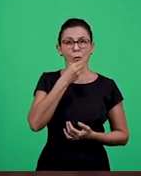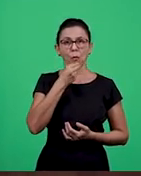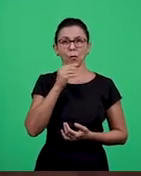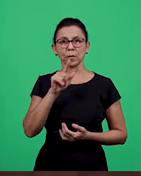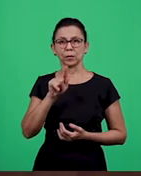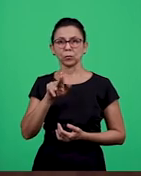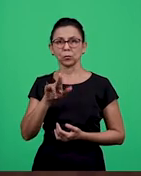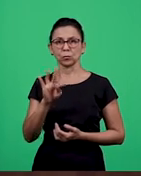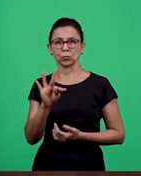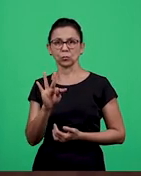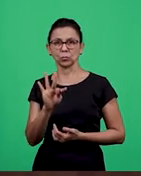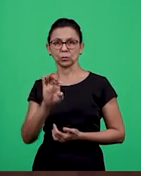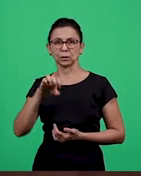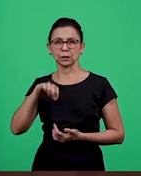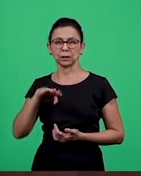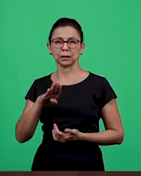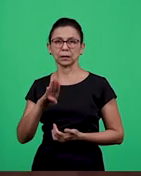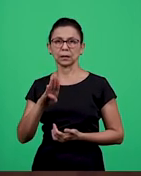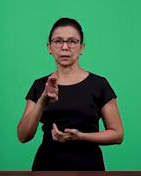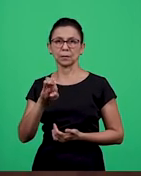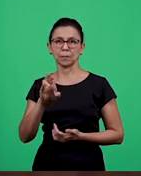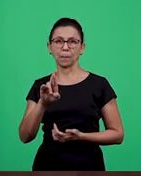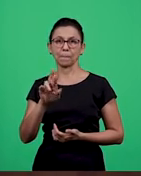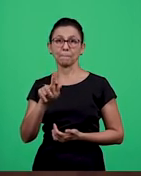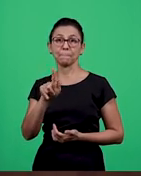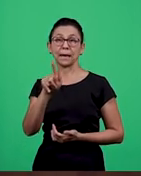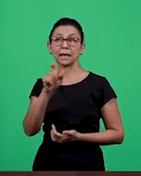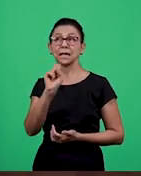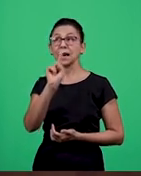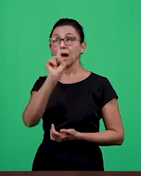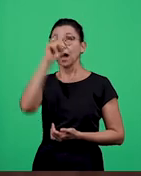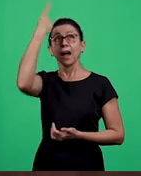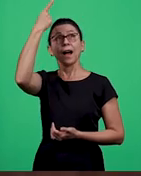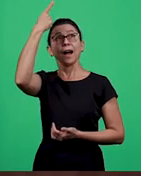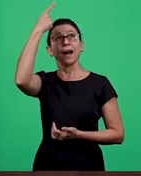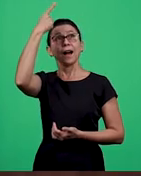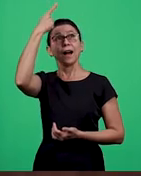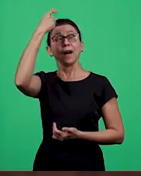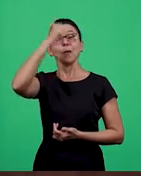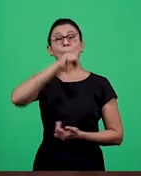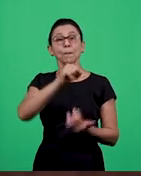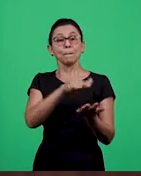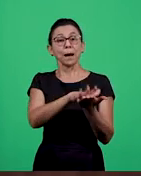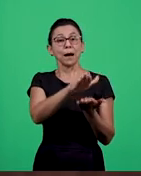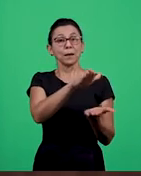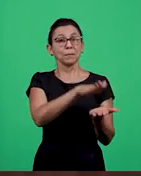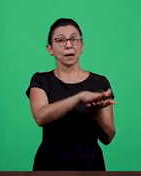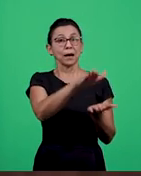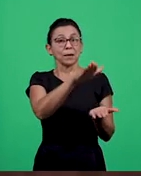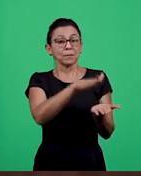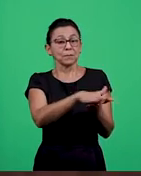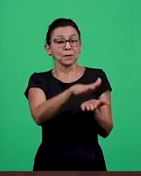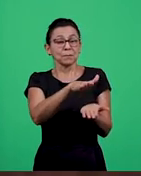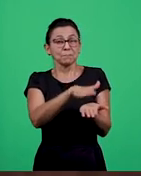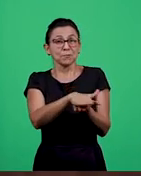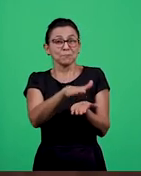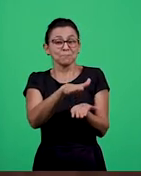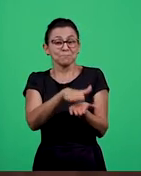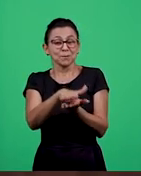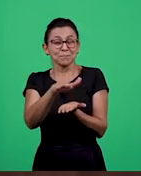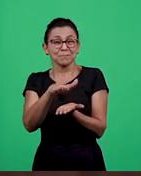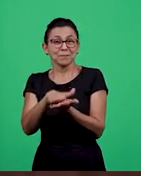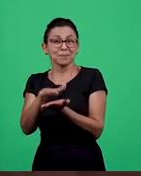né? Gutenberg inventou uma máquina de imprimir, uma